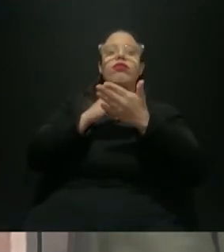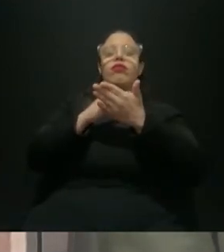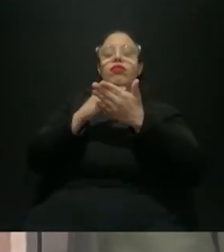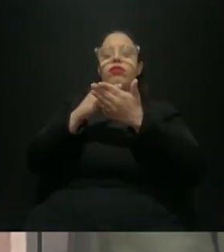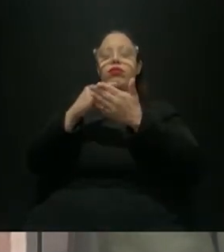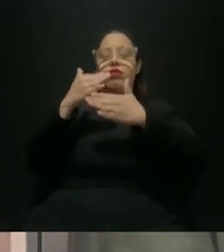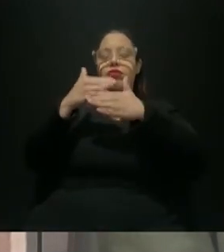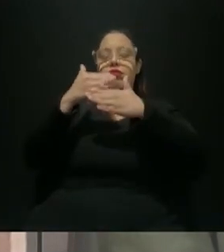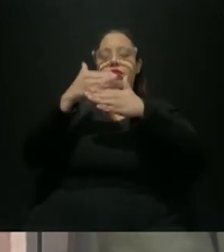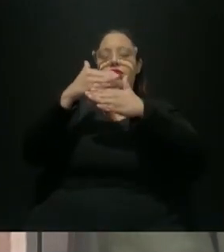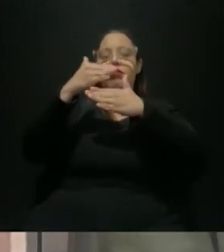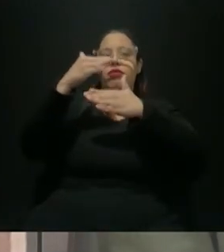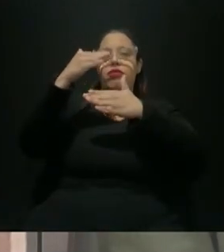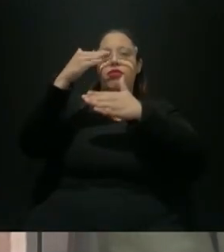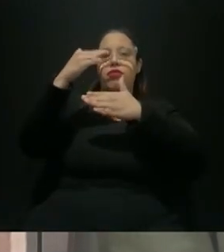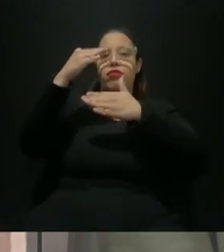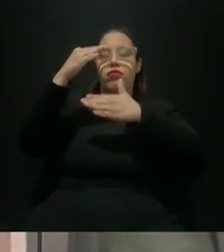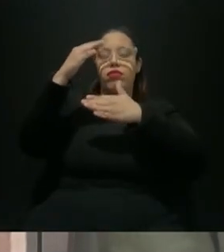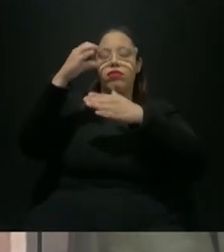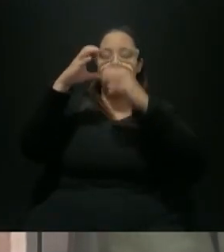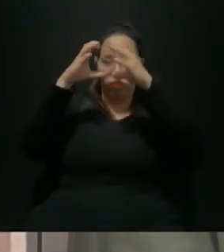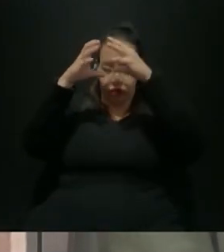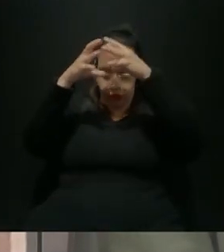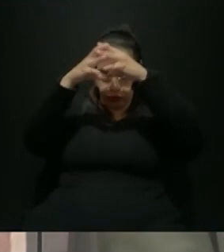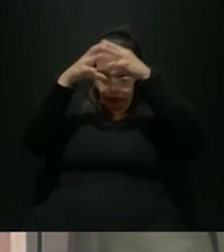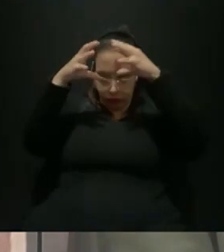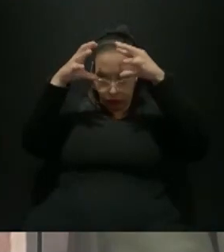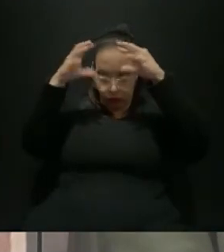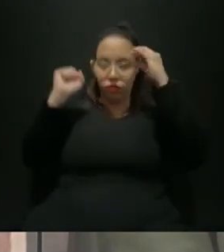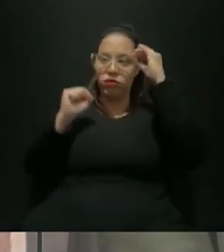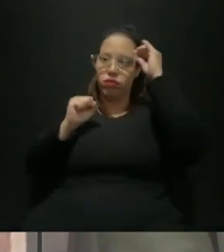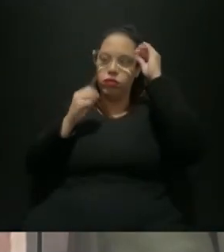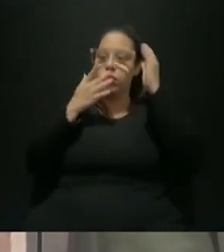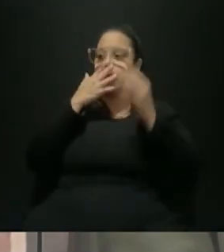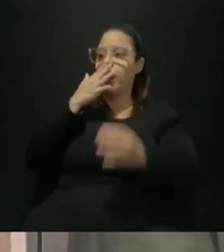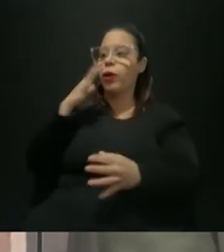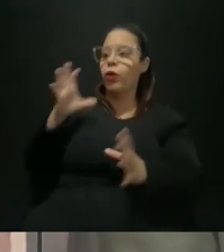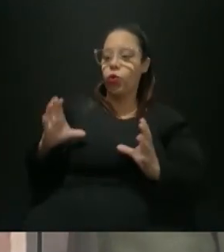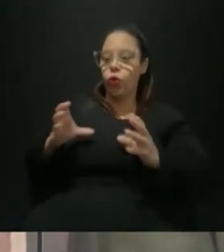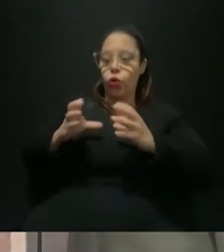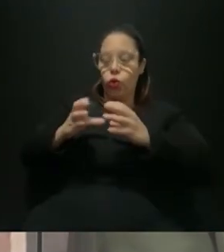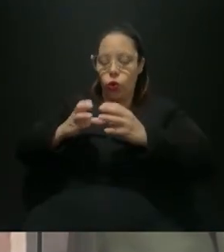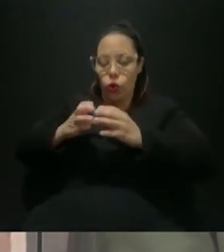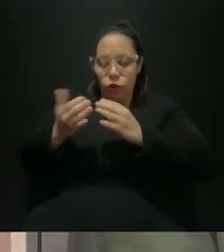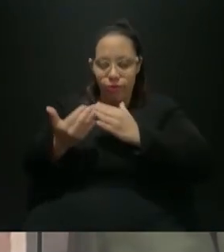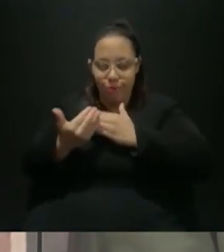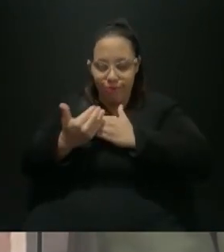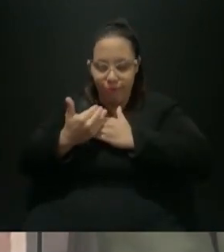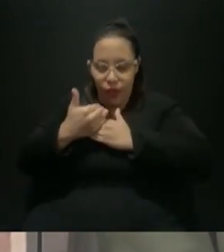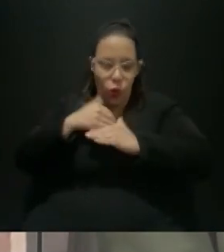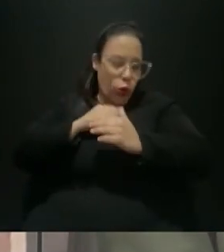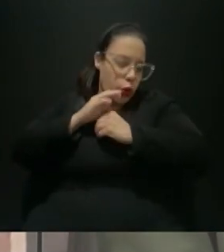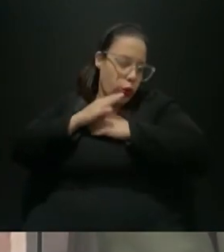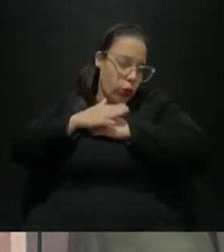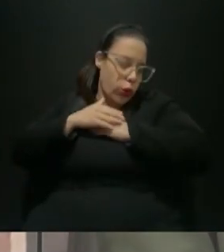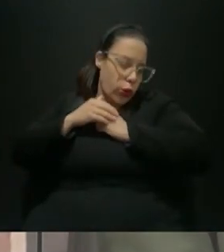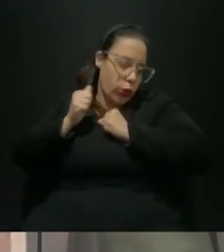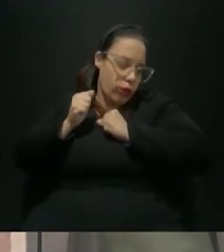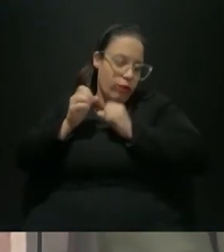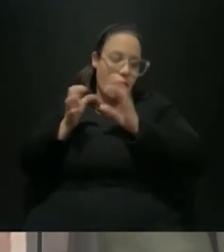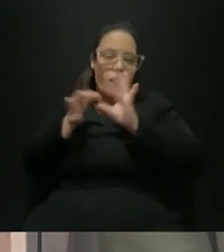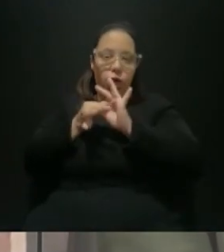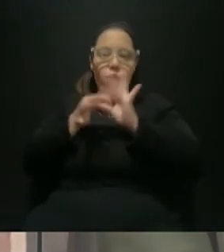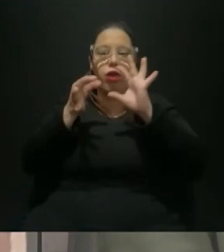é arquitetura cerebral, quando a criança tem um ambiente acolhedor, de afeto, essas conexões são feitas de